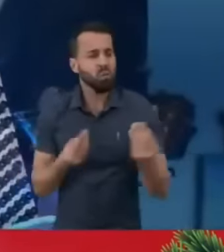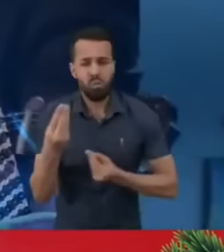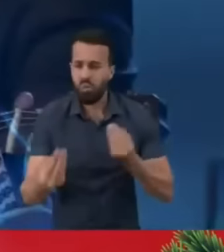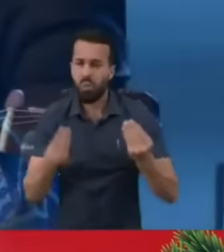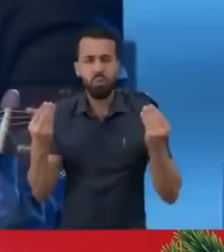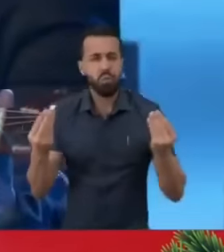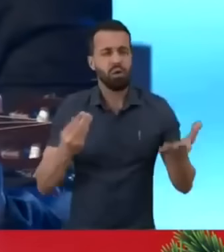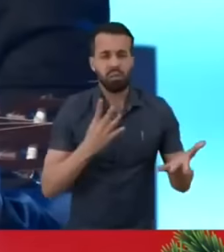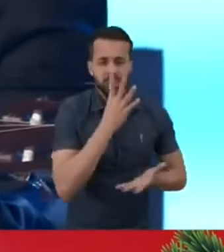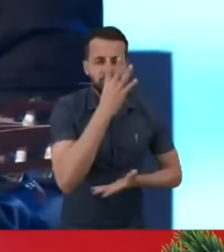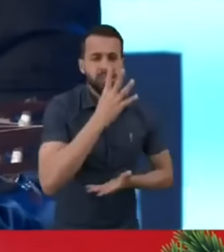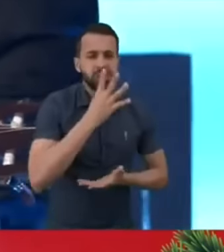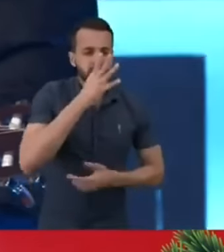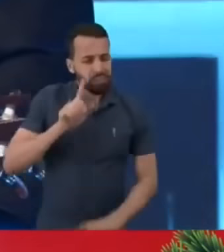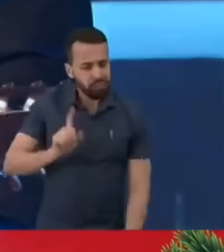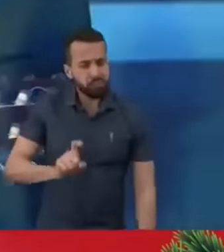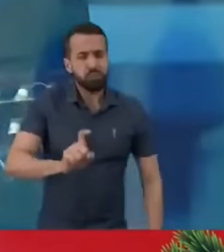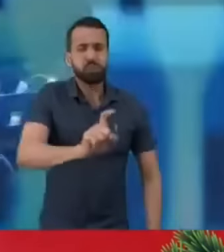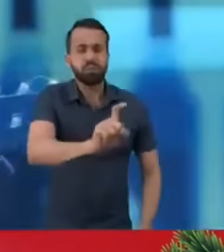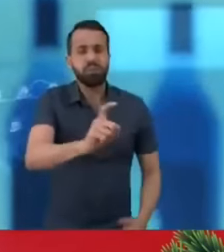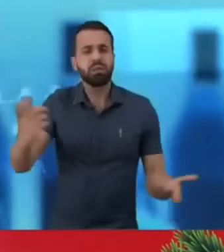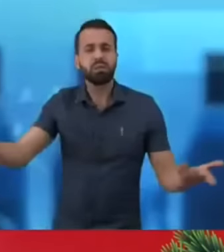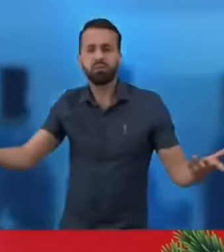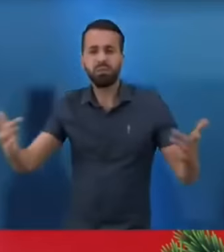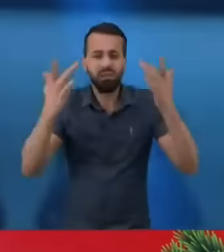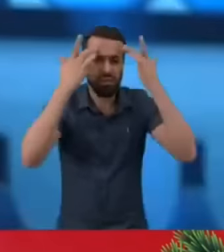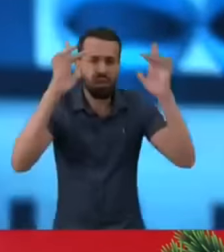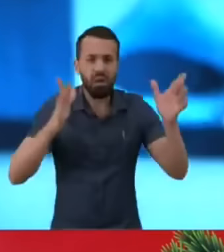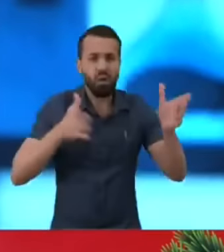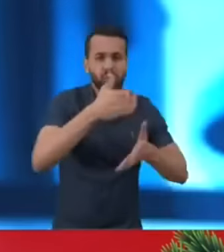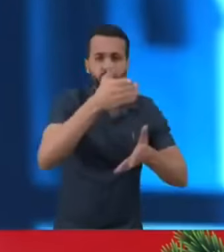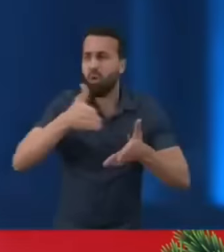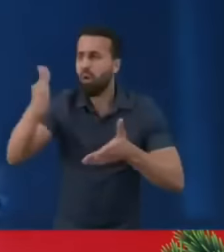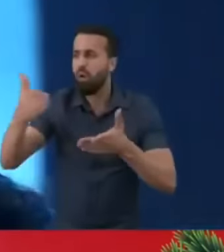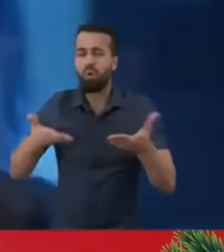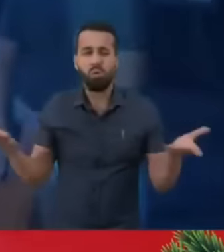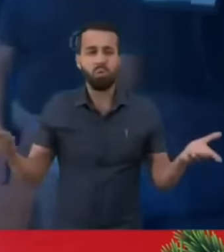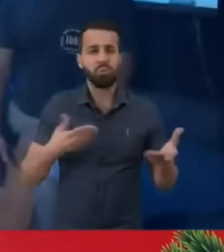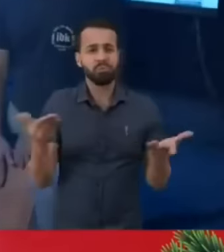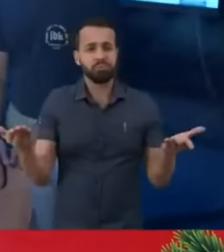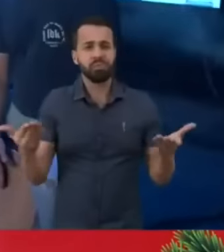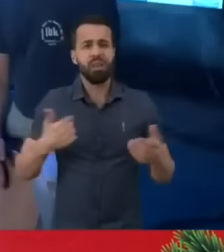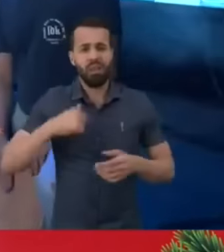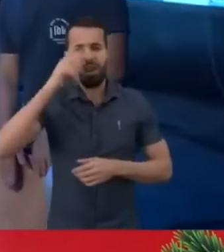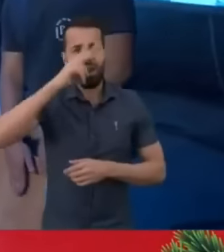Sair de que jeito, se nem sei o rumo? Só vocês, quero ouvir alegria.